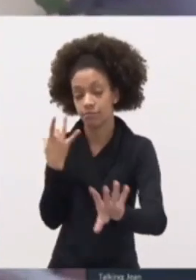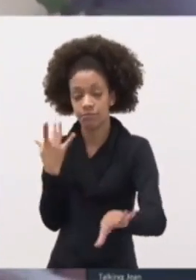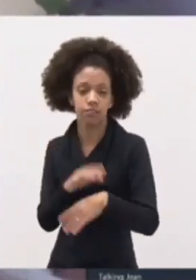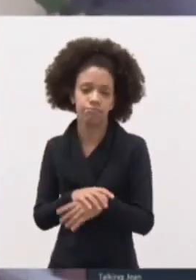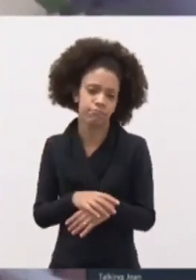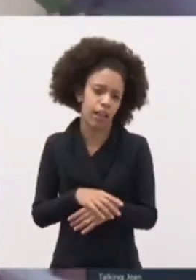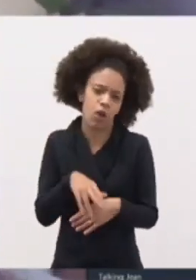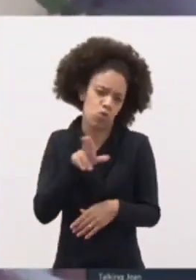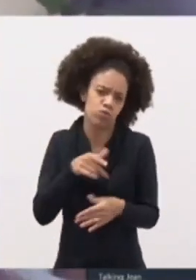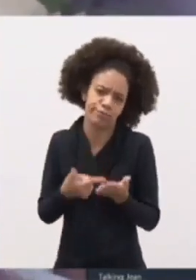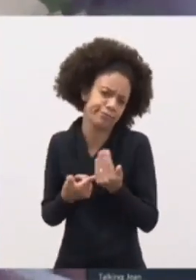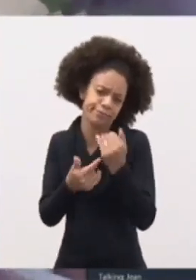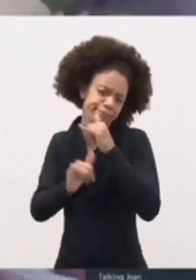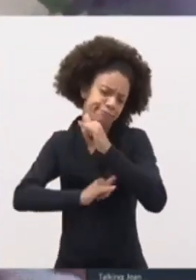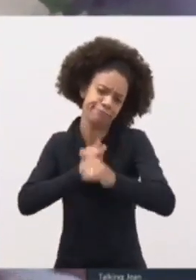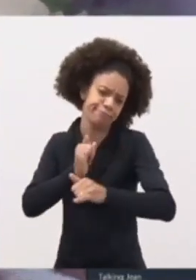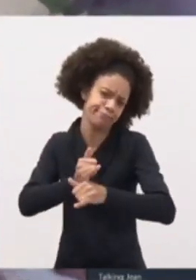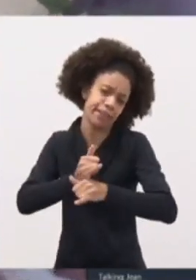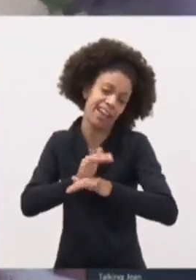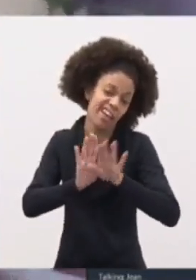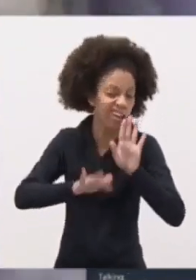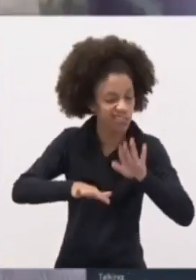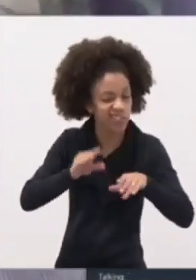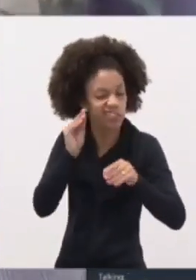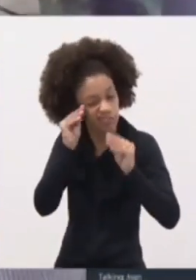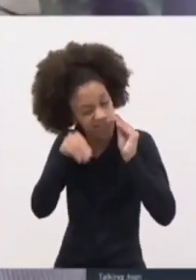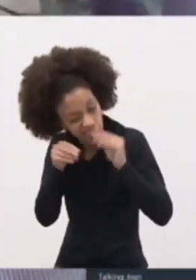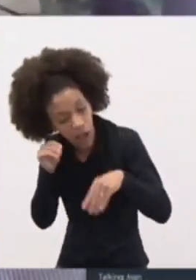temos, né? Com a internet às vezes um pouco mais fraca,